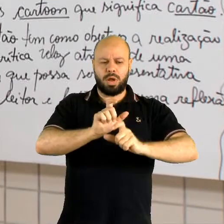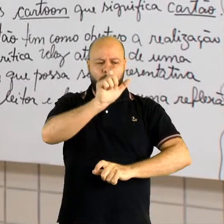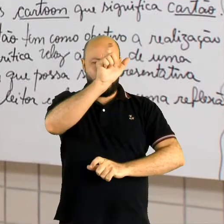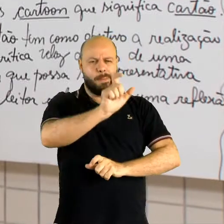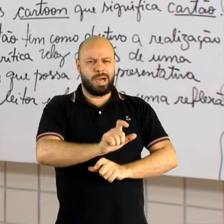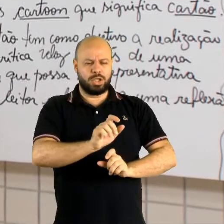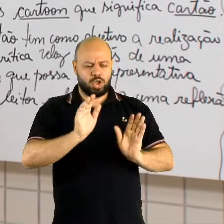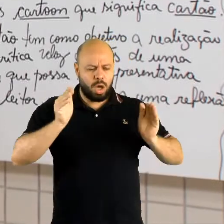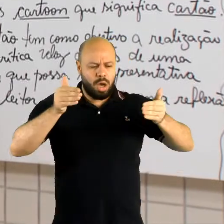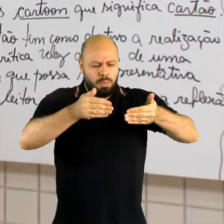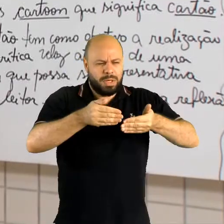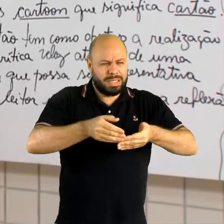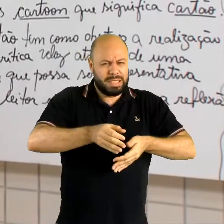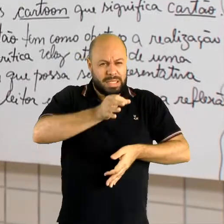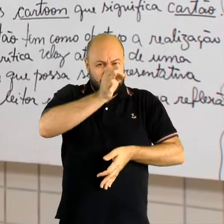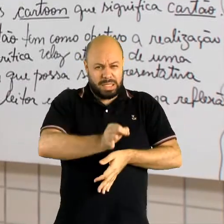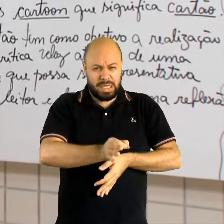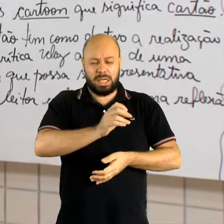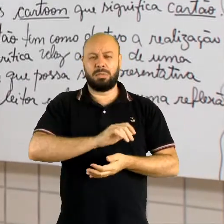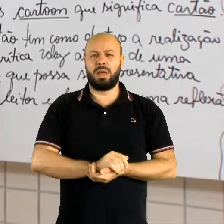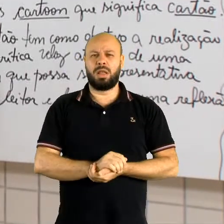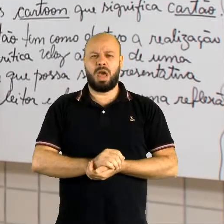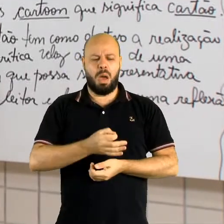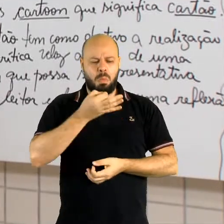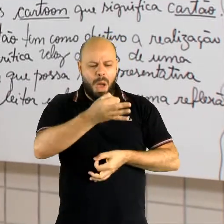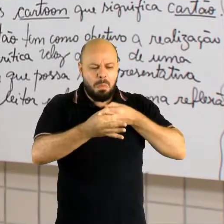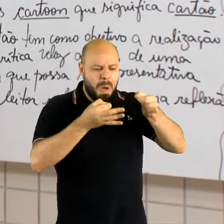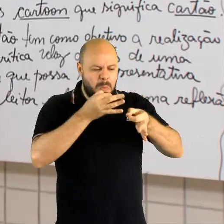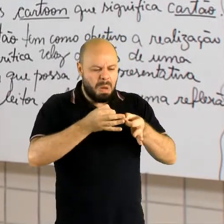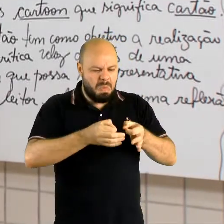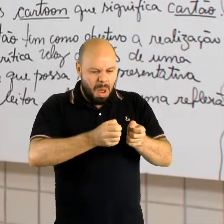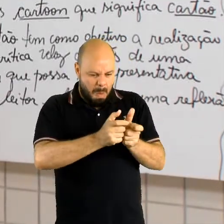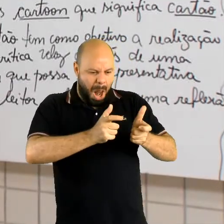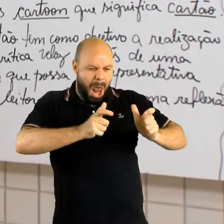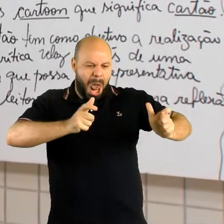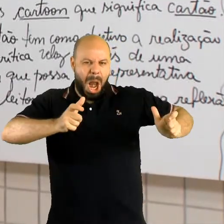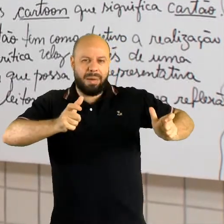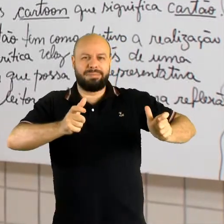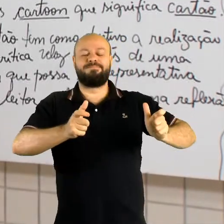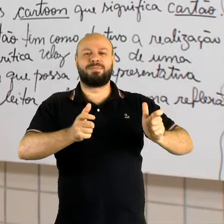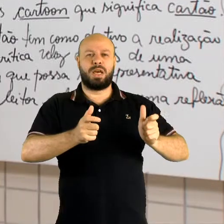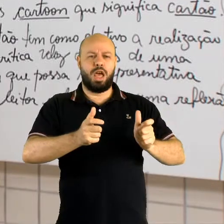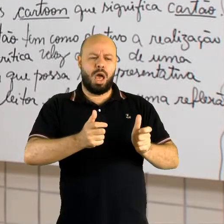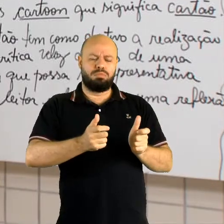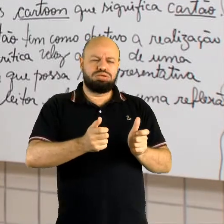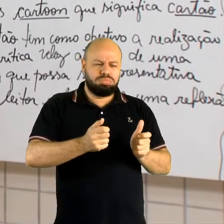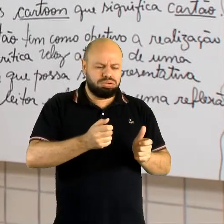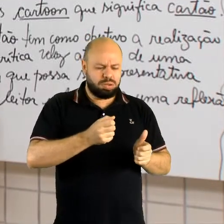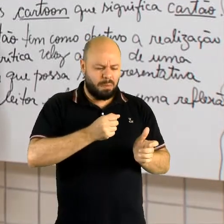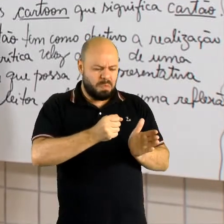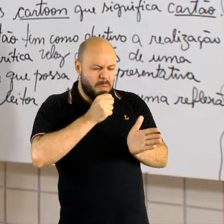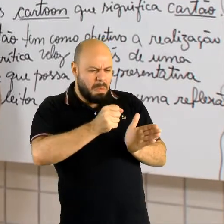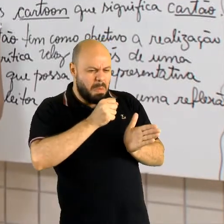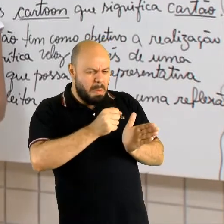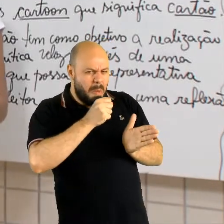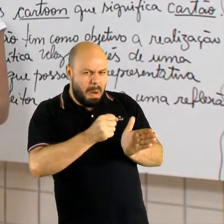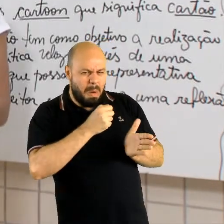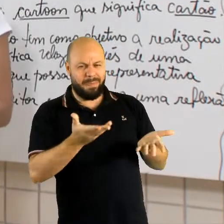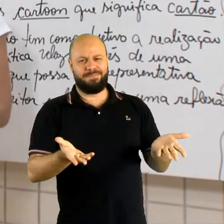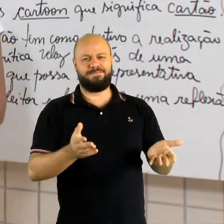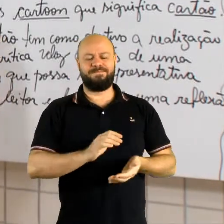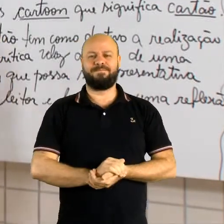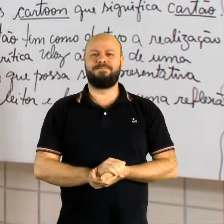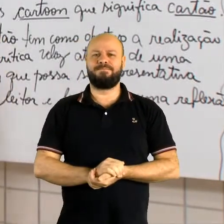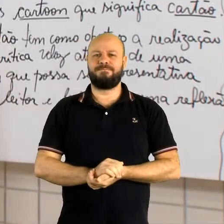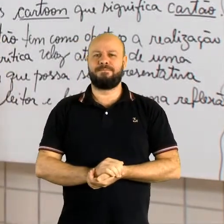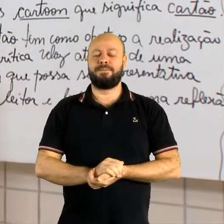assunto específico, critica de forma exagerada, está presente nas notícias e não precisa ser necessariamente... E tem que